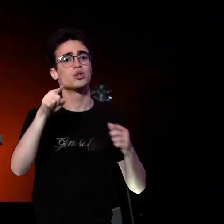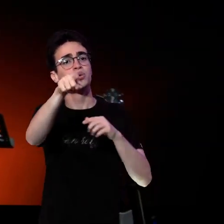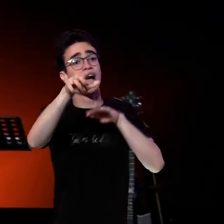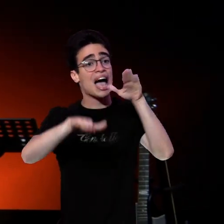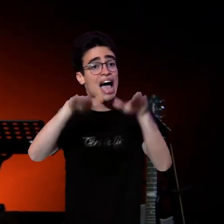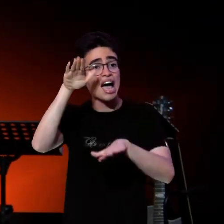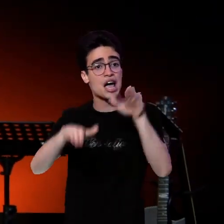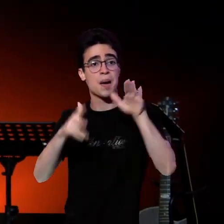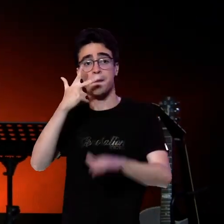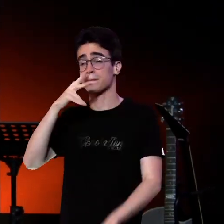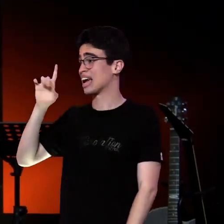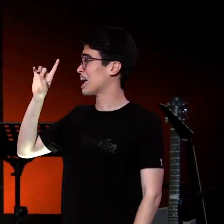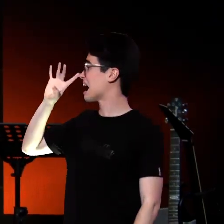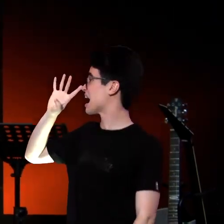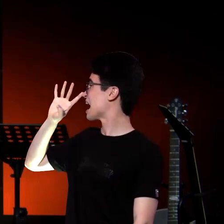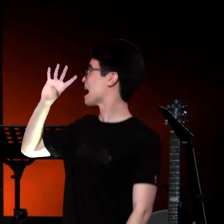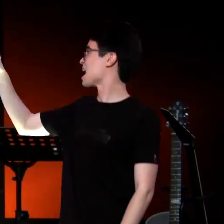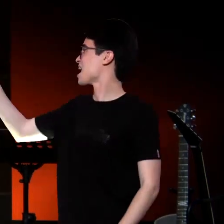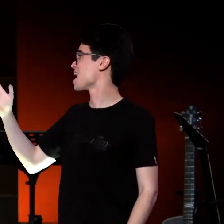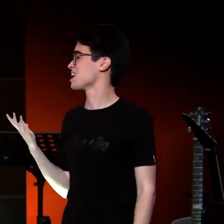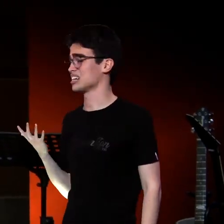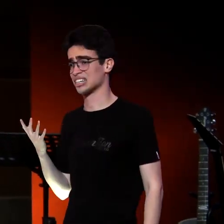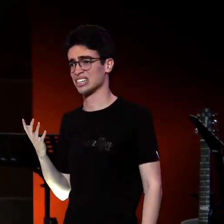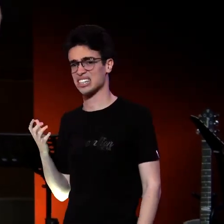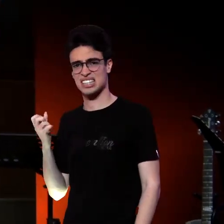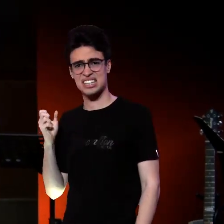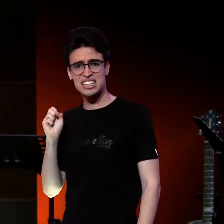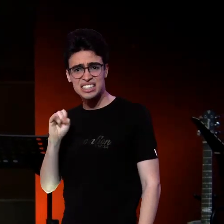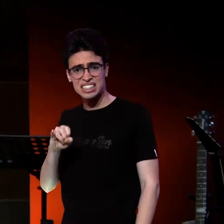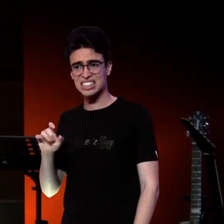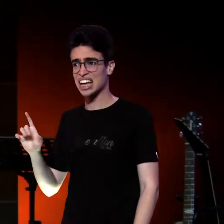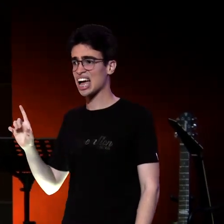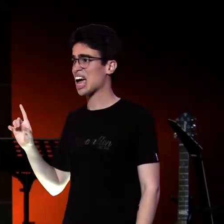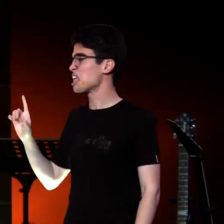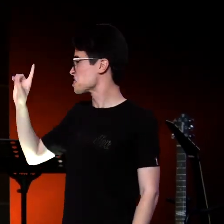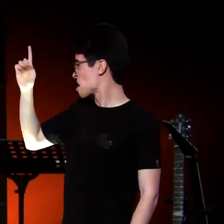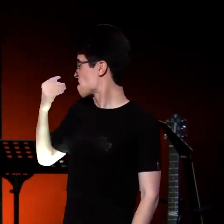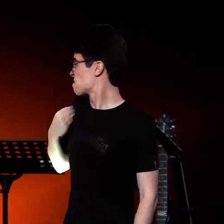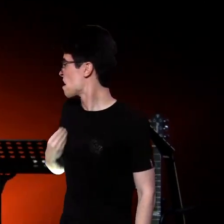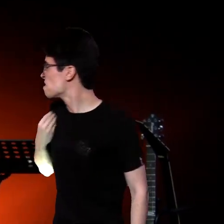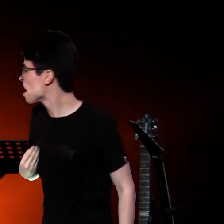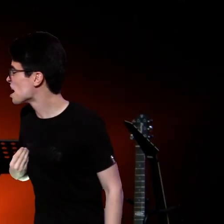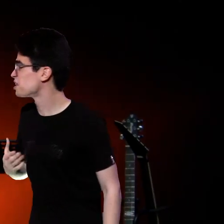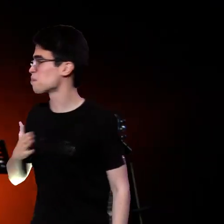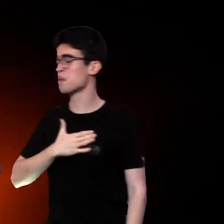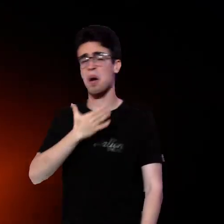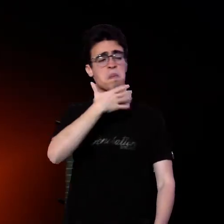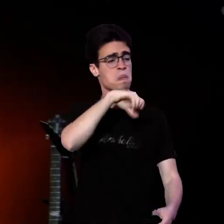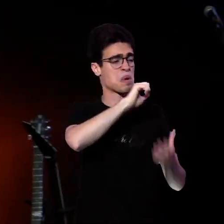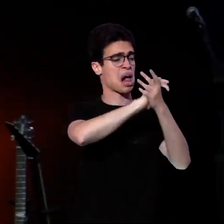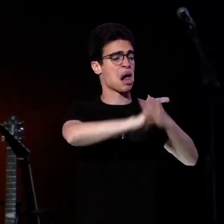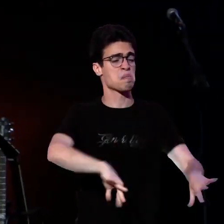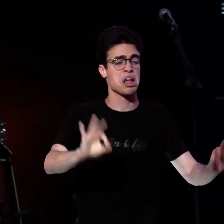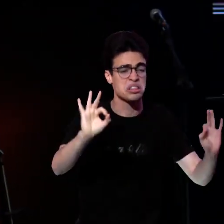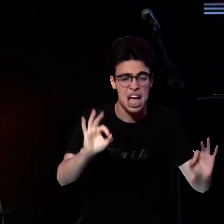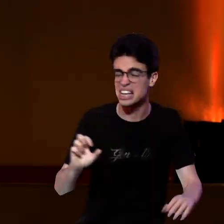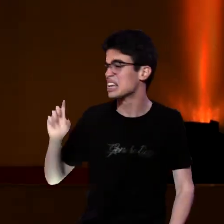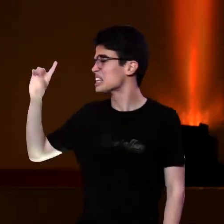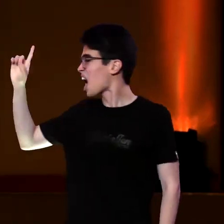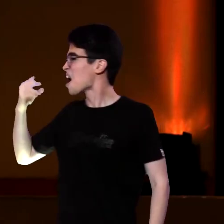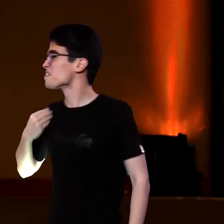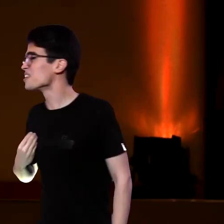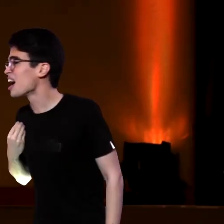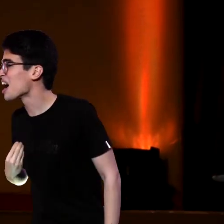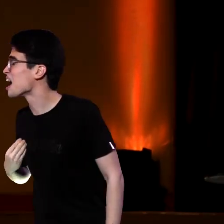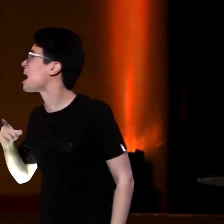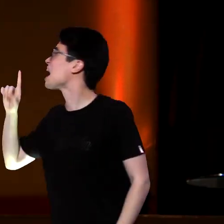no lugar de réu. Se Deus existisse, meus pais não iam estar se separando. Se Deus existe,